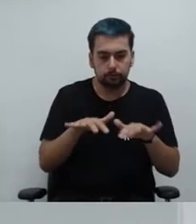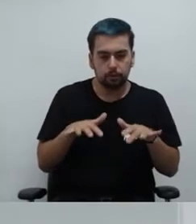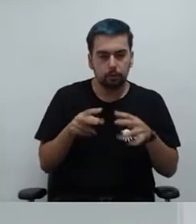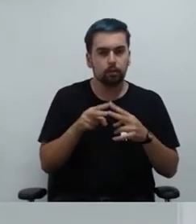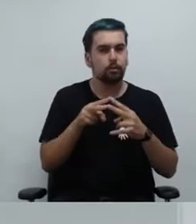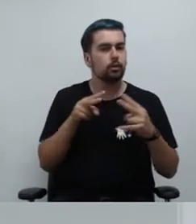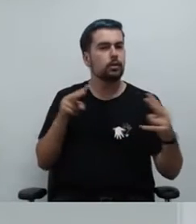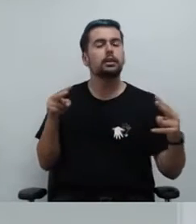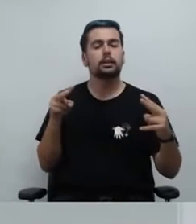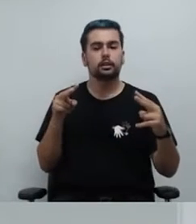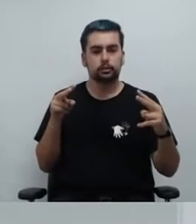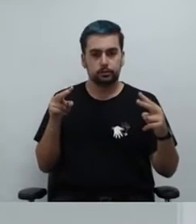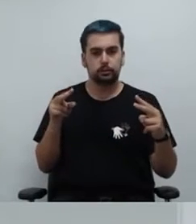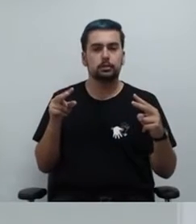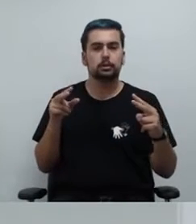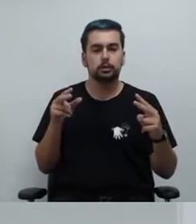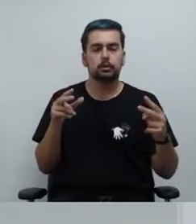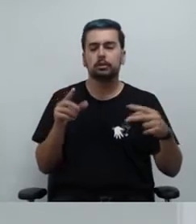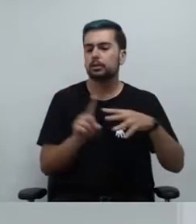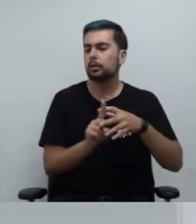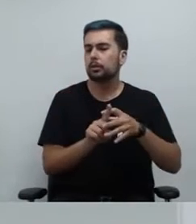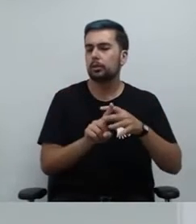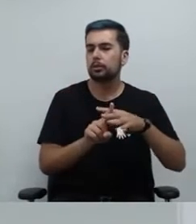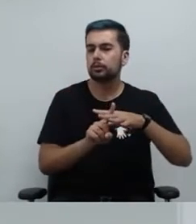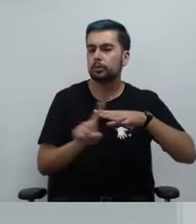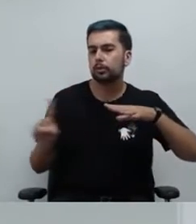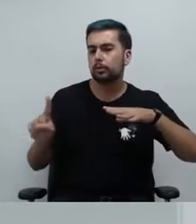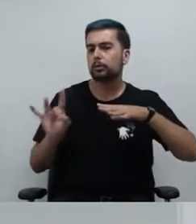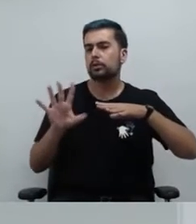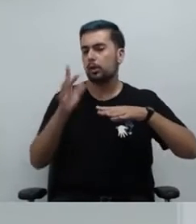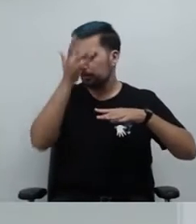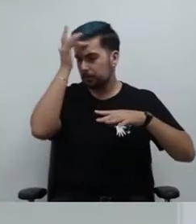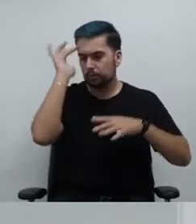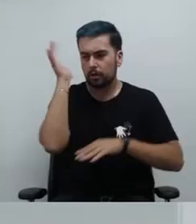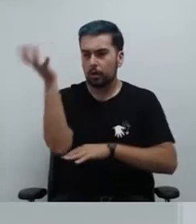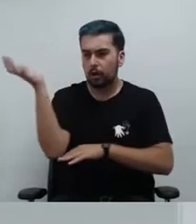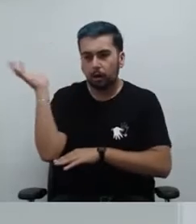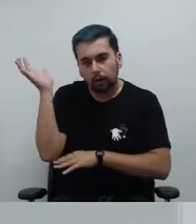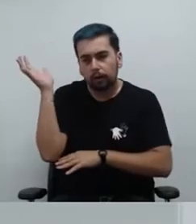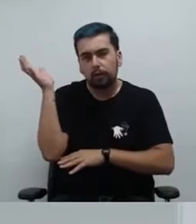que é online, ele exclui não só a população de rua,